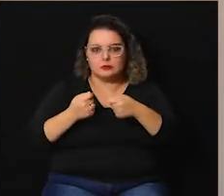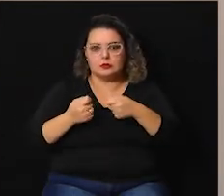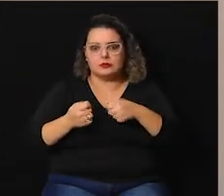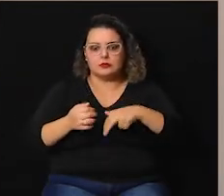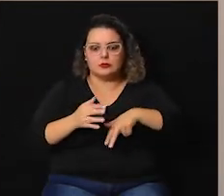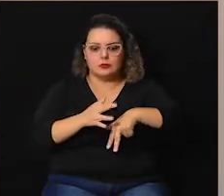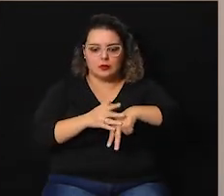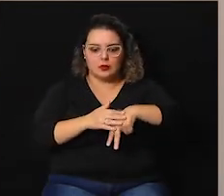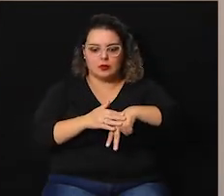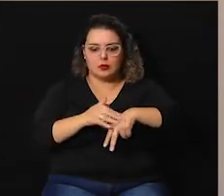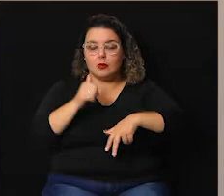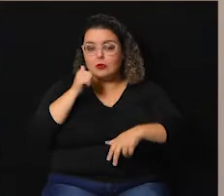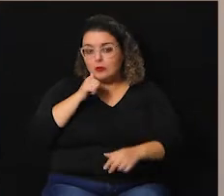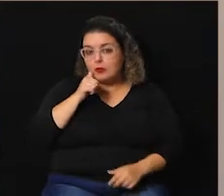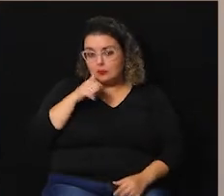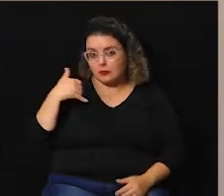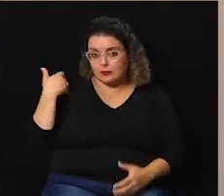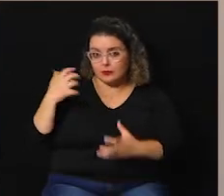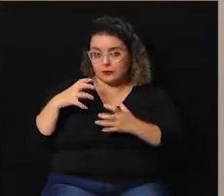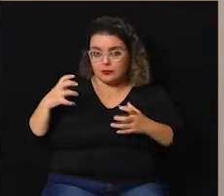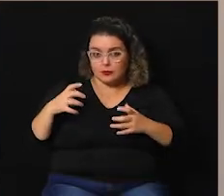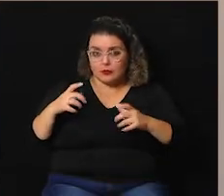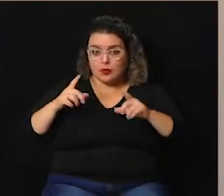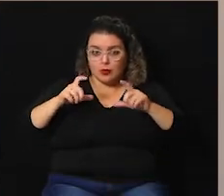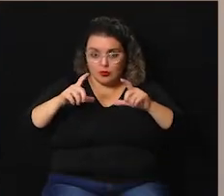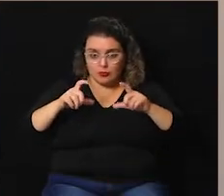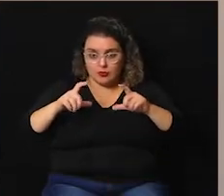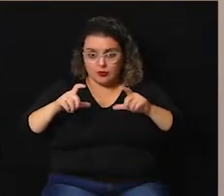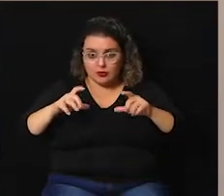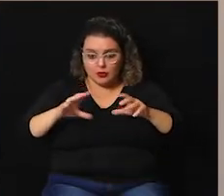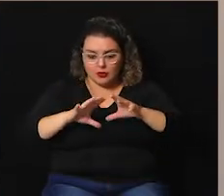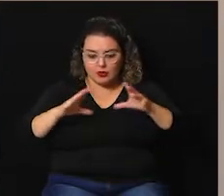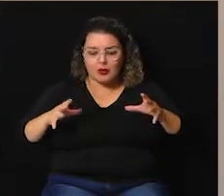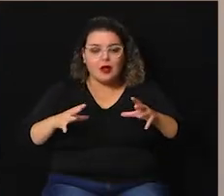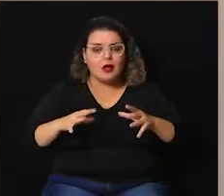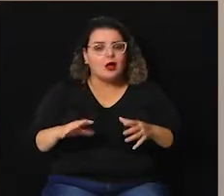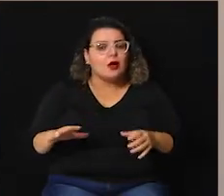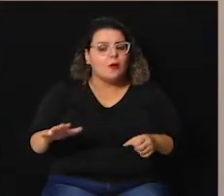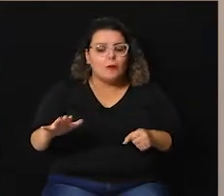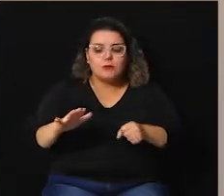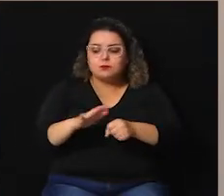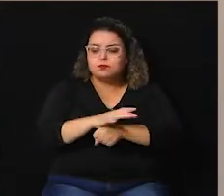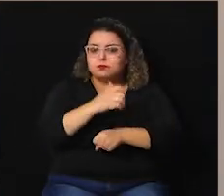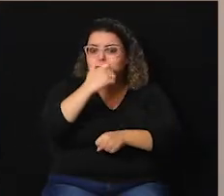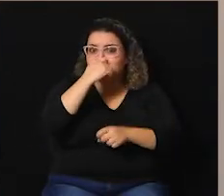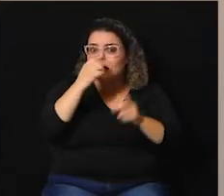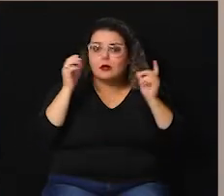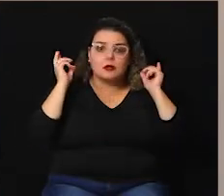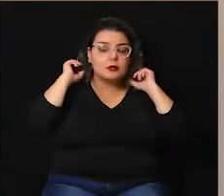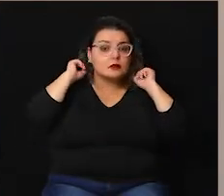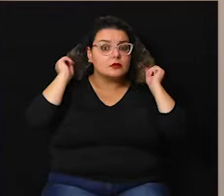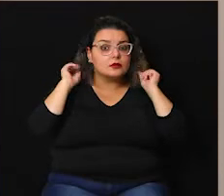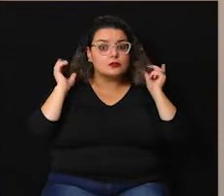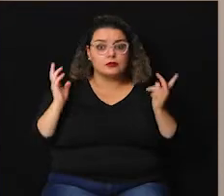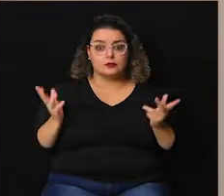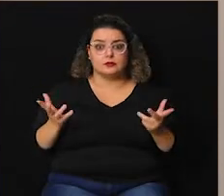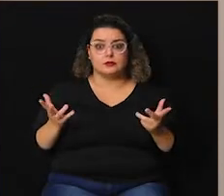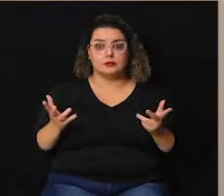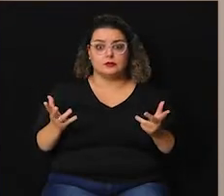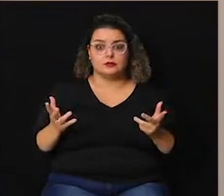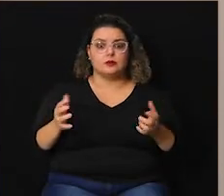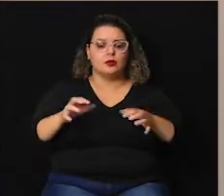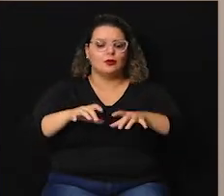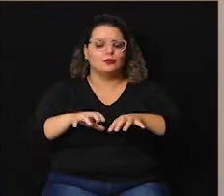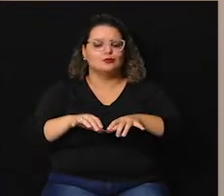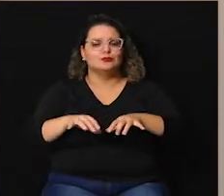de atender uma senhora que me trouxe uma foto da fronha dela cheia de cabelos. Então, cabelo no teclado